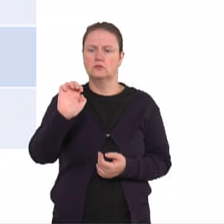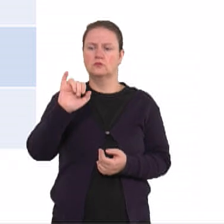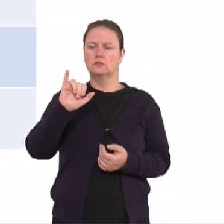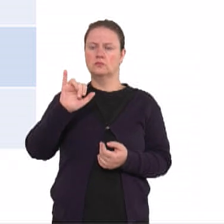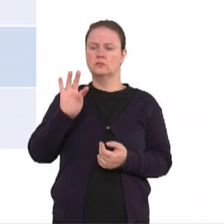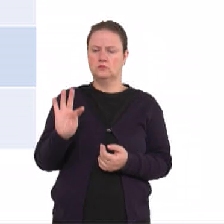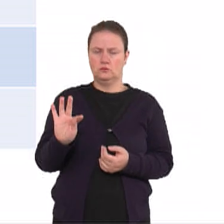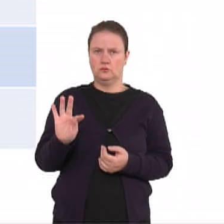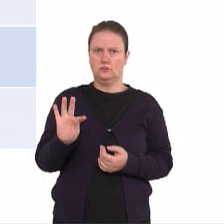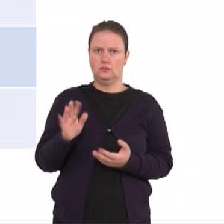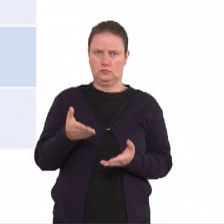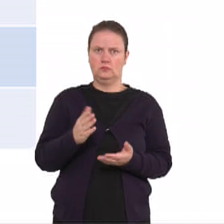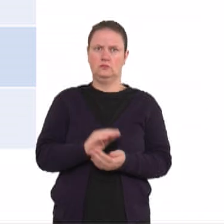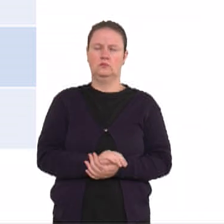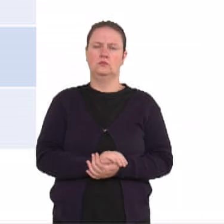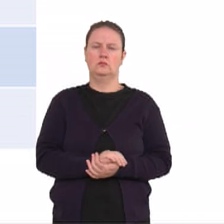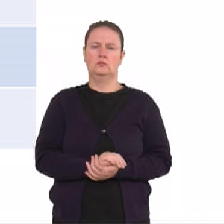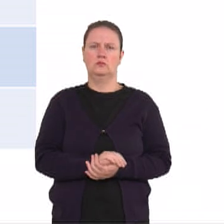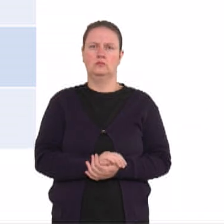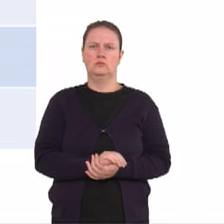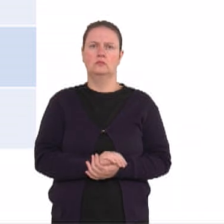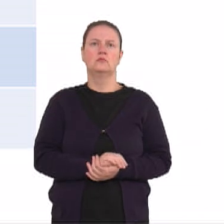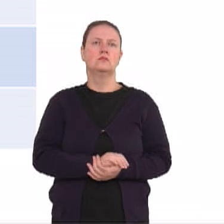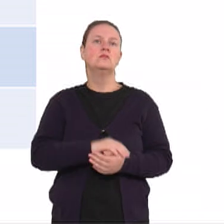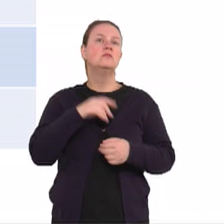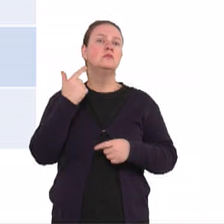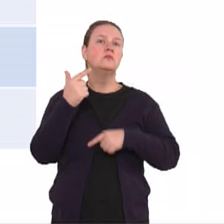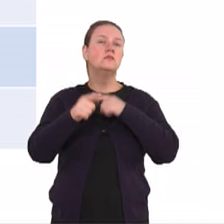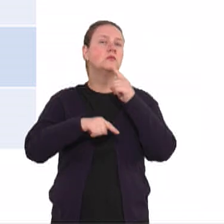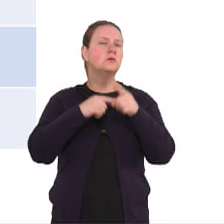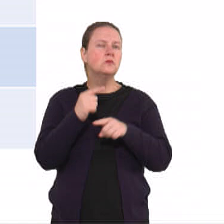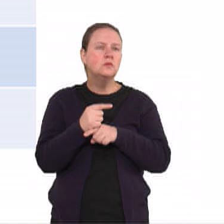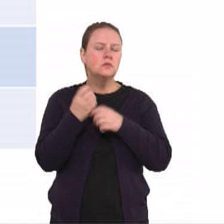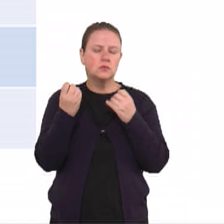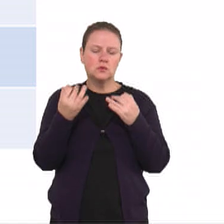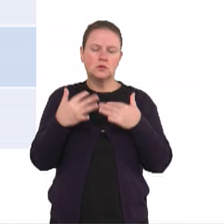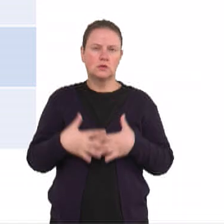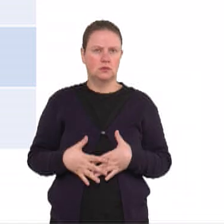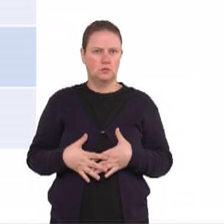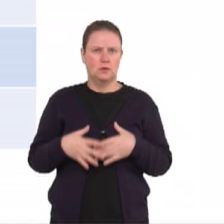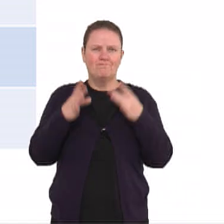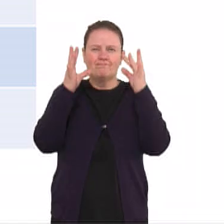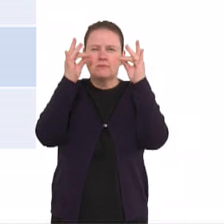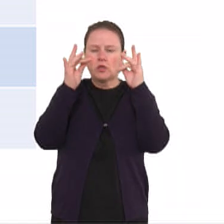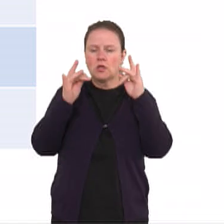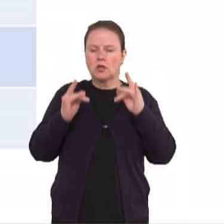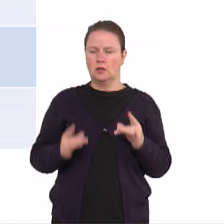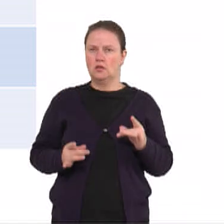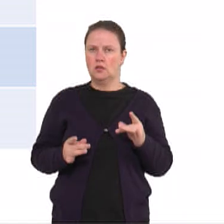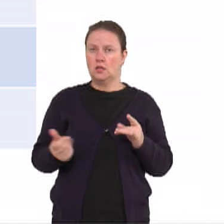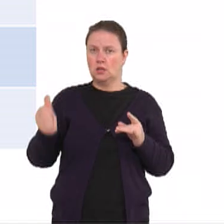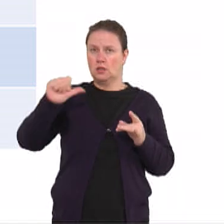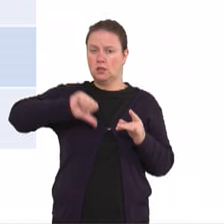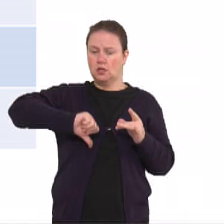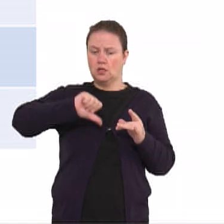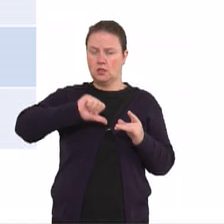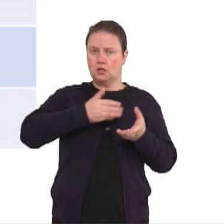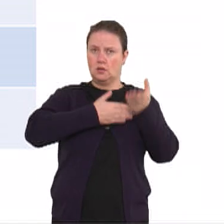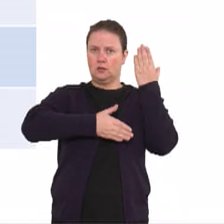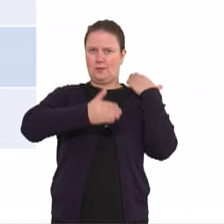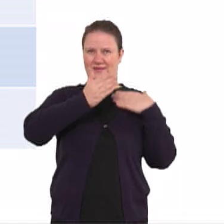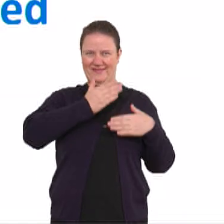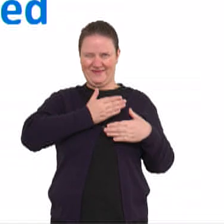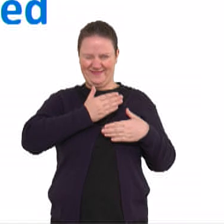you didn't play, they didn't play. Logo, logo eu vou falar um pouquinho mais sobre a negativa do passado para vocês.